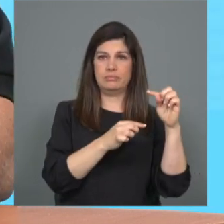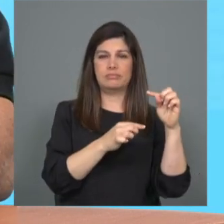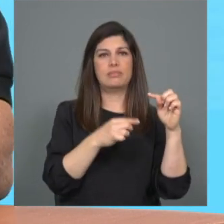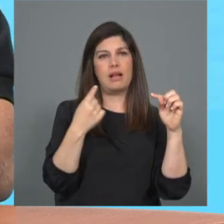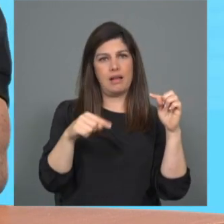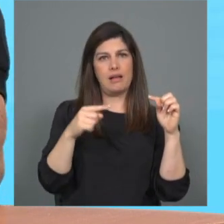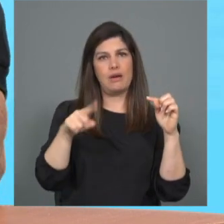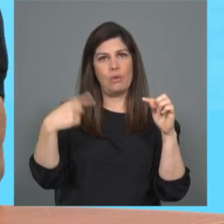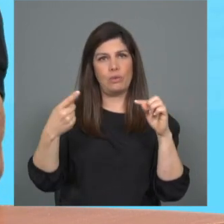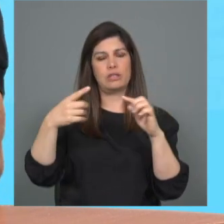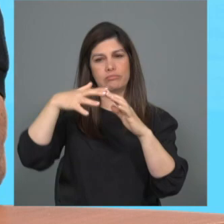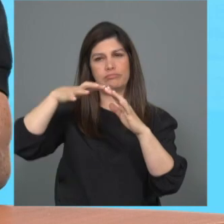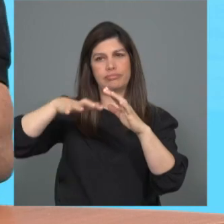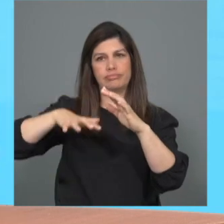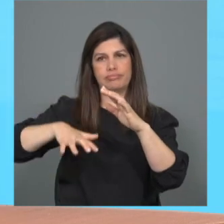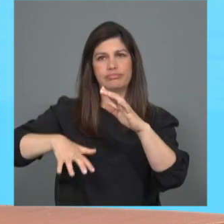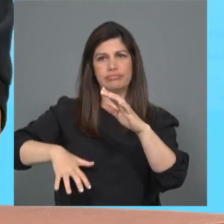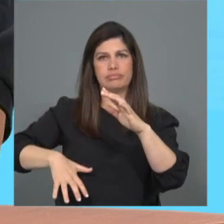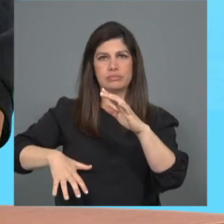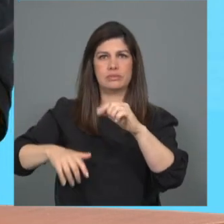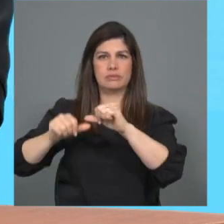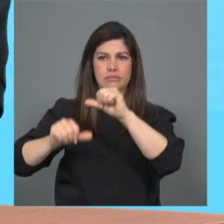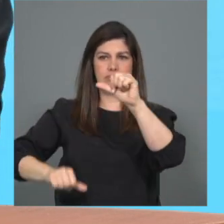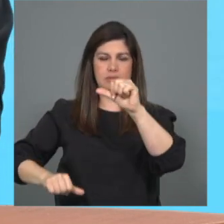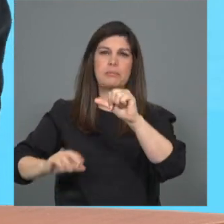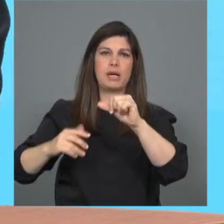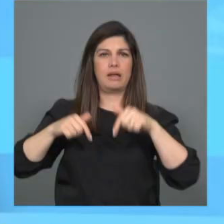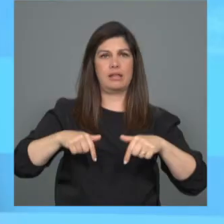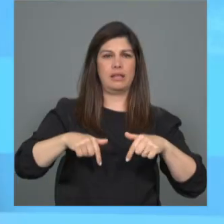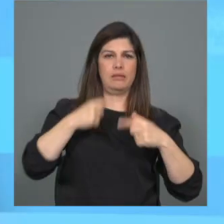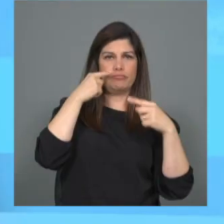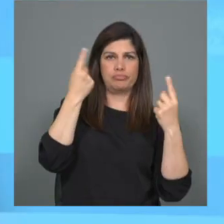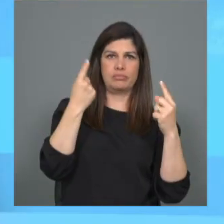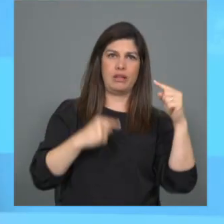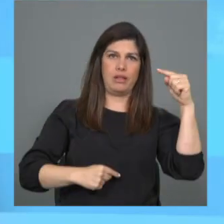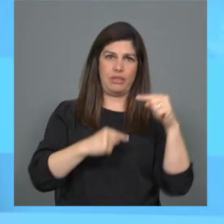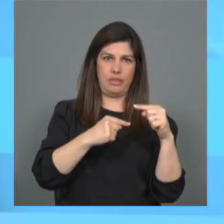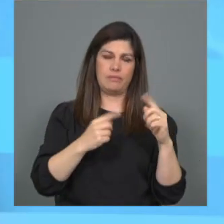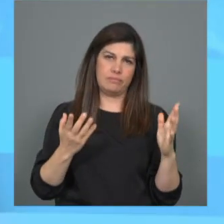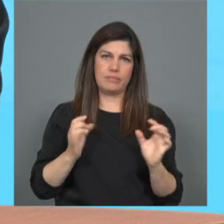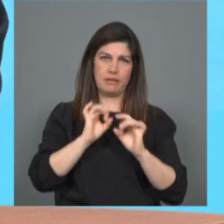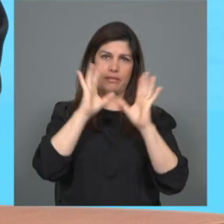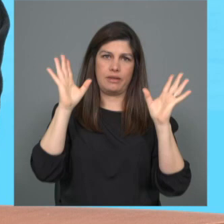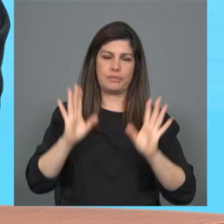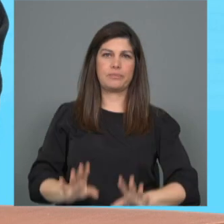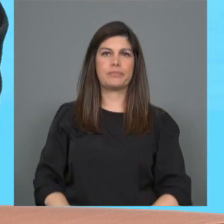e, compreensivelmente, fizemos aqui a fórmula breve, com certeza, mas a outra parte